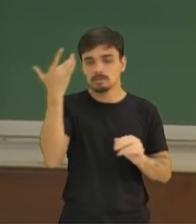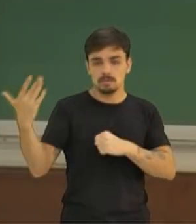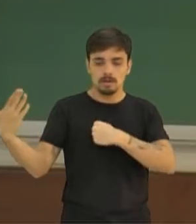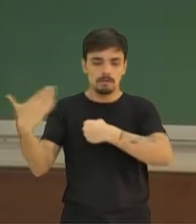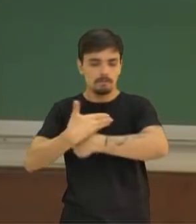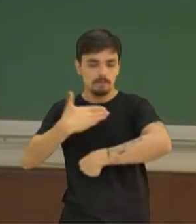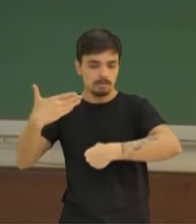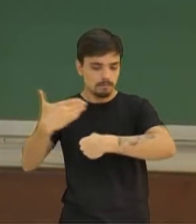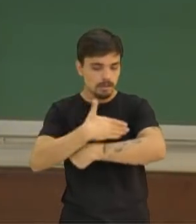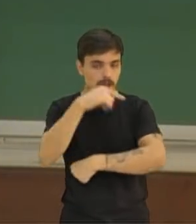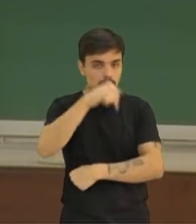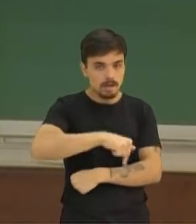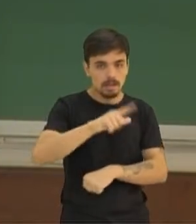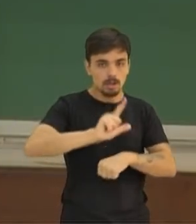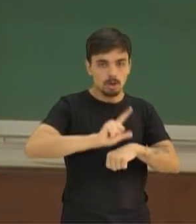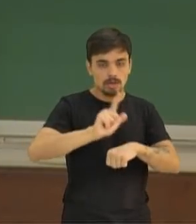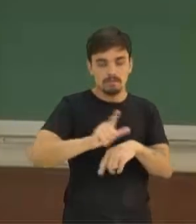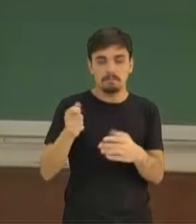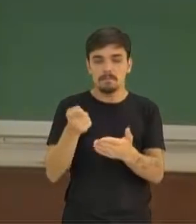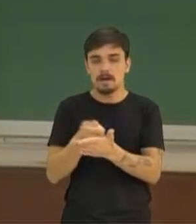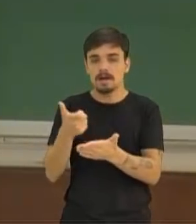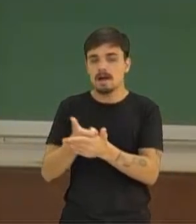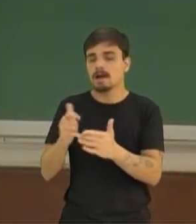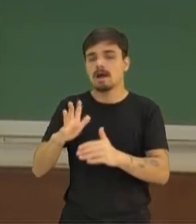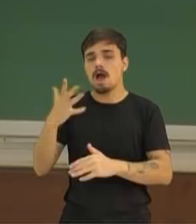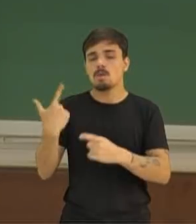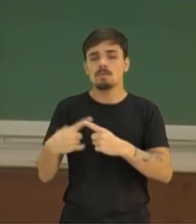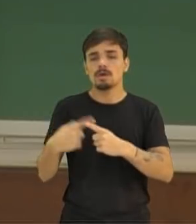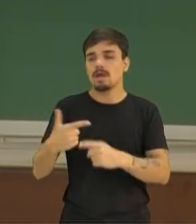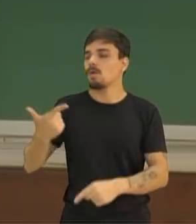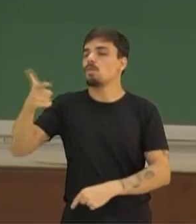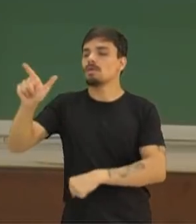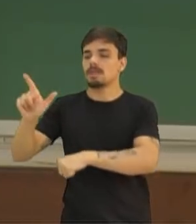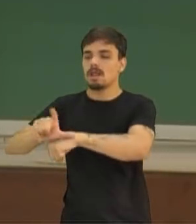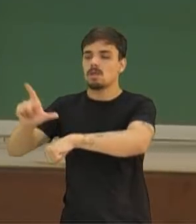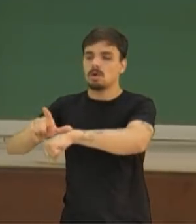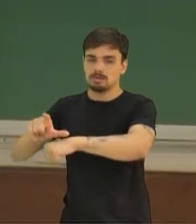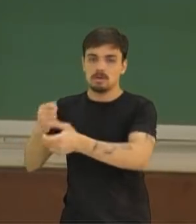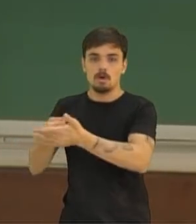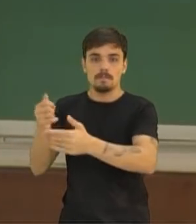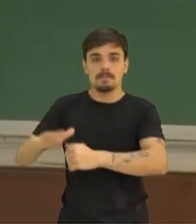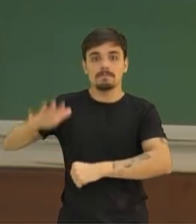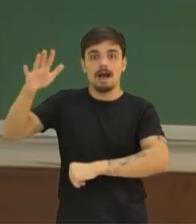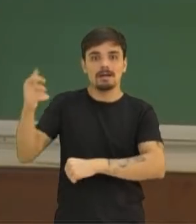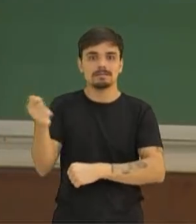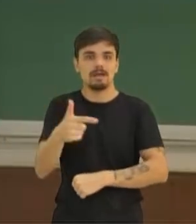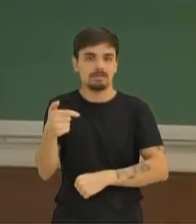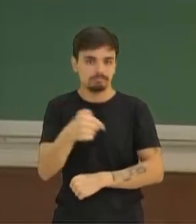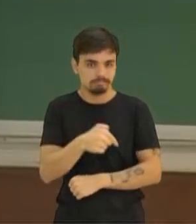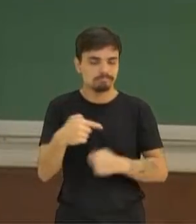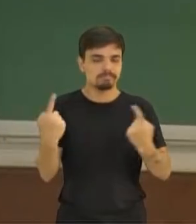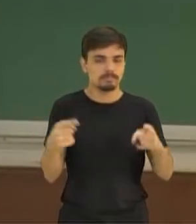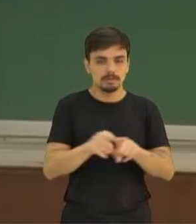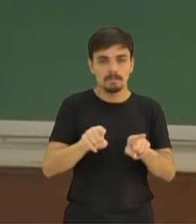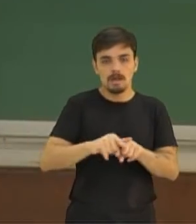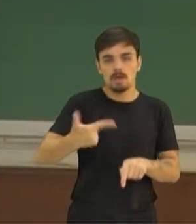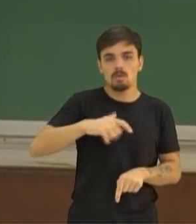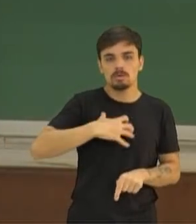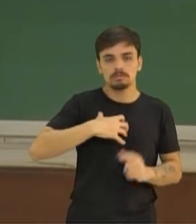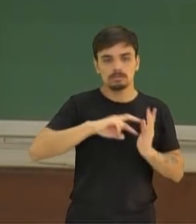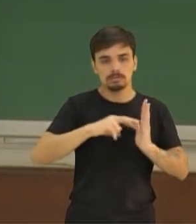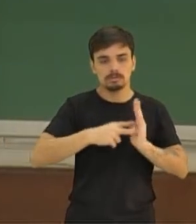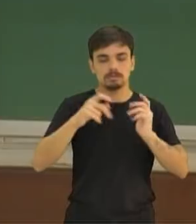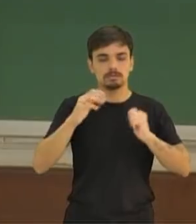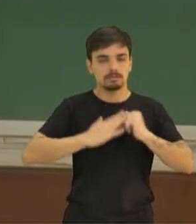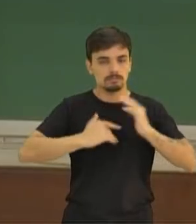vai pagar caro. Por quê? Porque outros estabelecimentos vão cobrar mais pelo mesmo produto. Um outro sentido produzido,